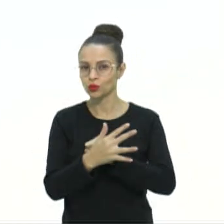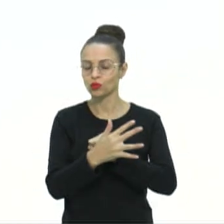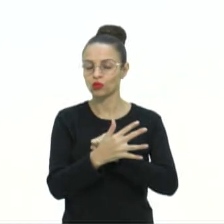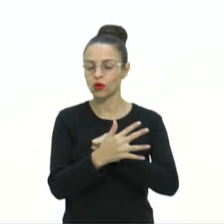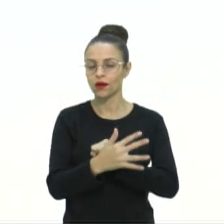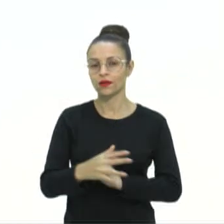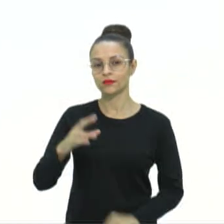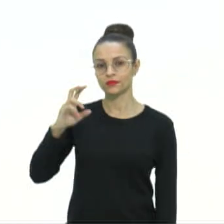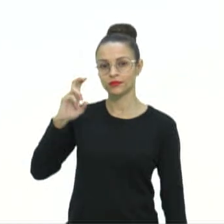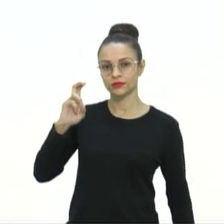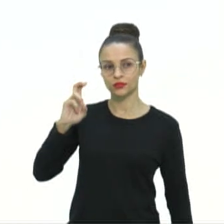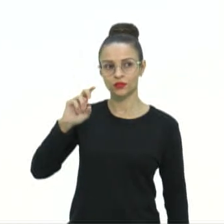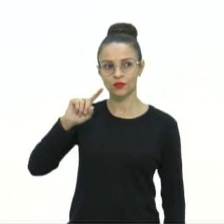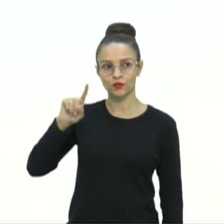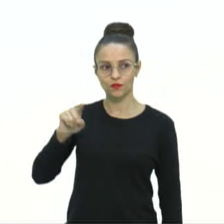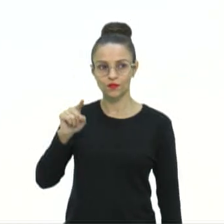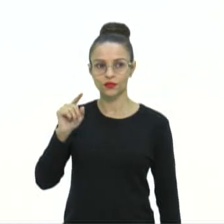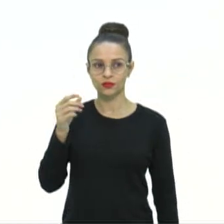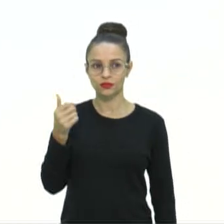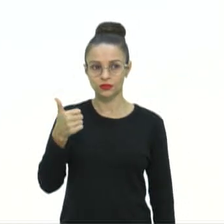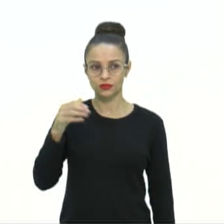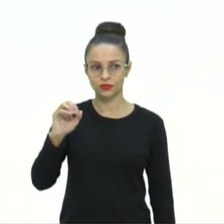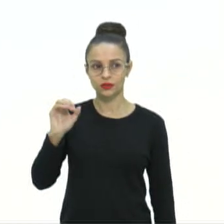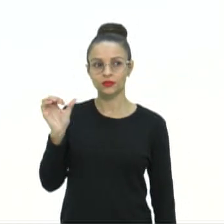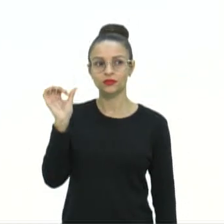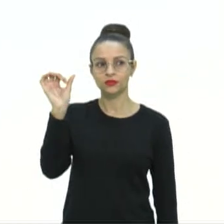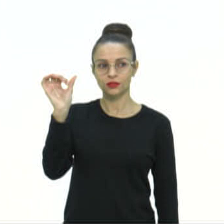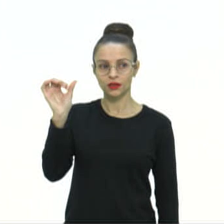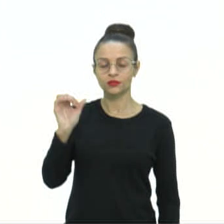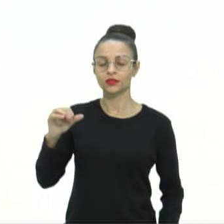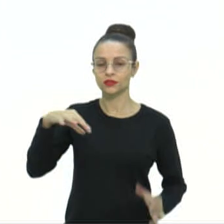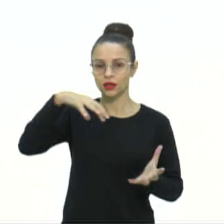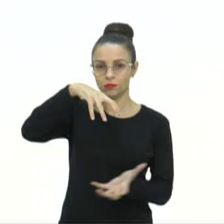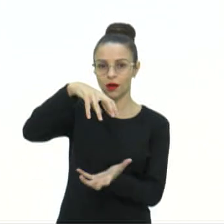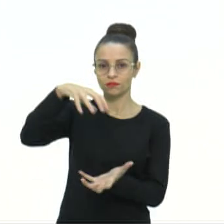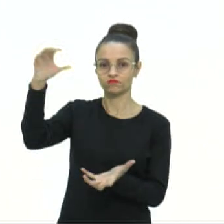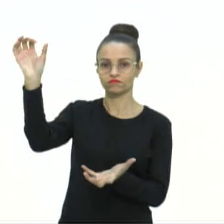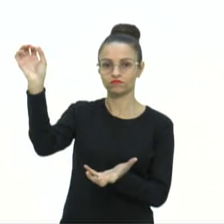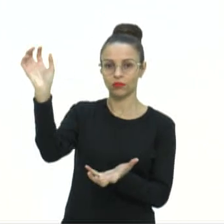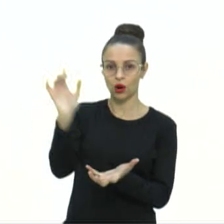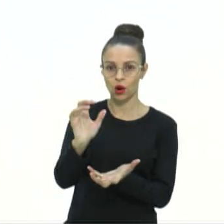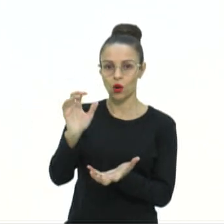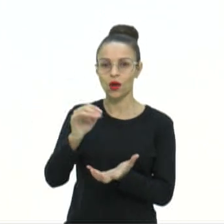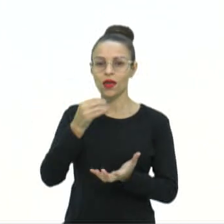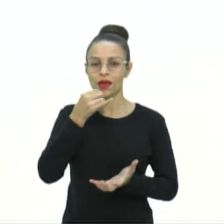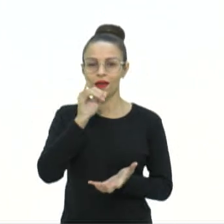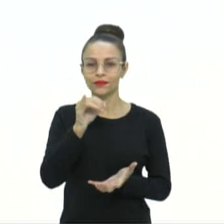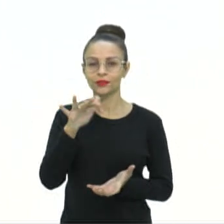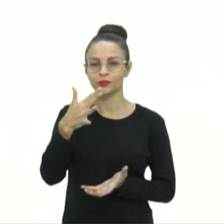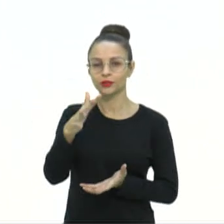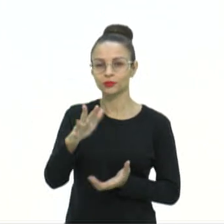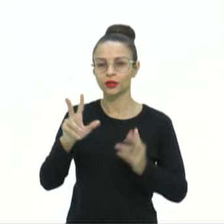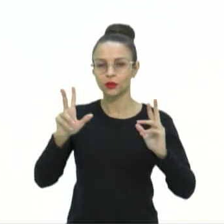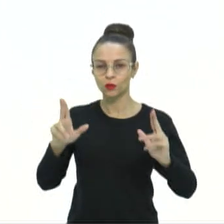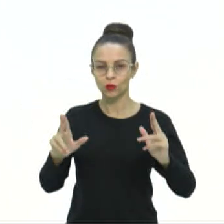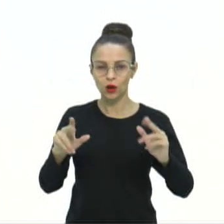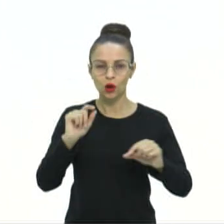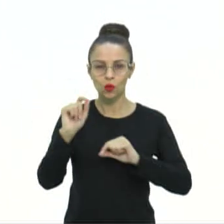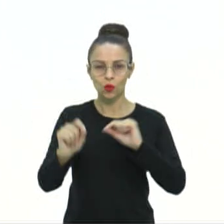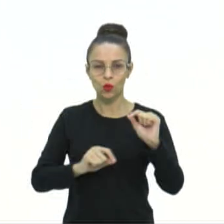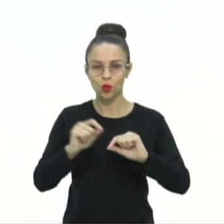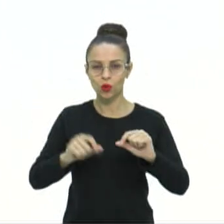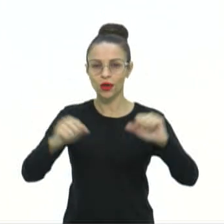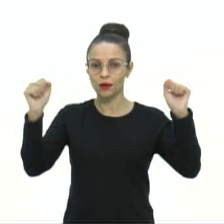igual a 5 vezes 10 à sexta quilograma com a superfície da Terra, dissipe uma energia equivalente àquela liberada